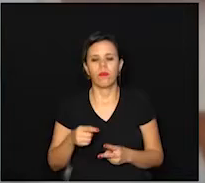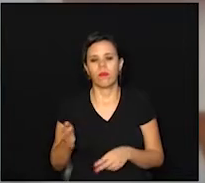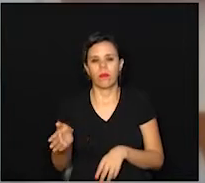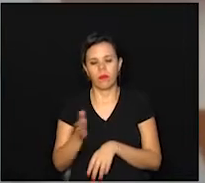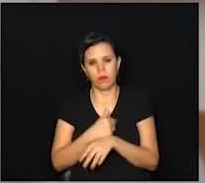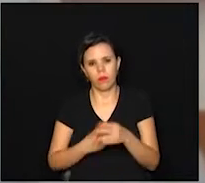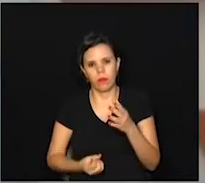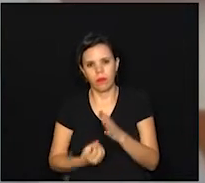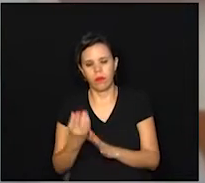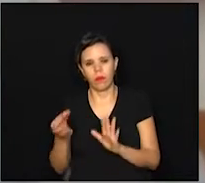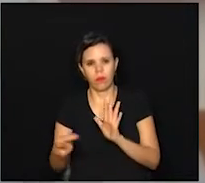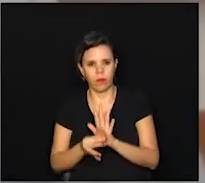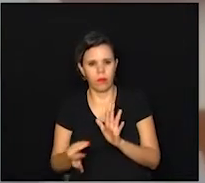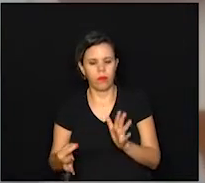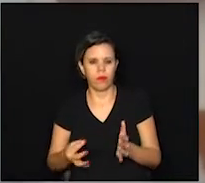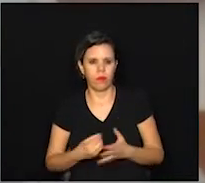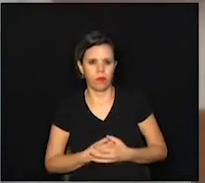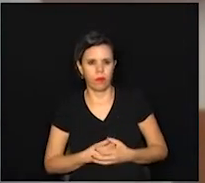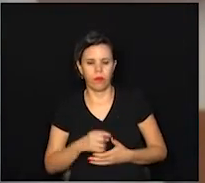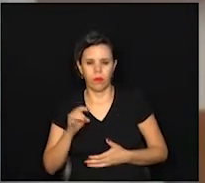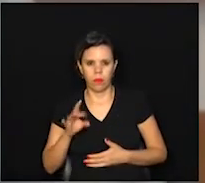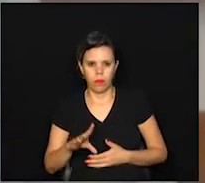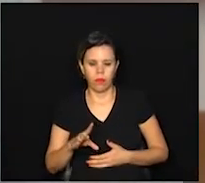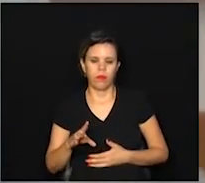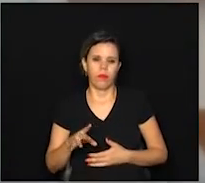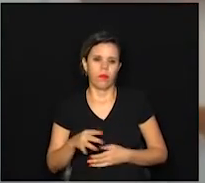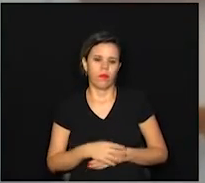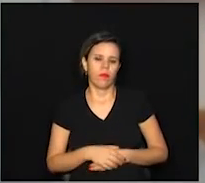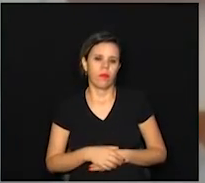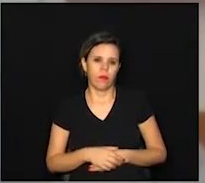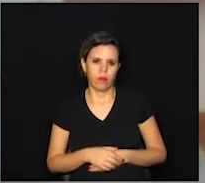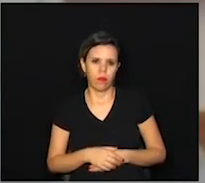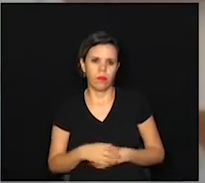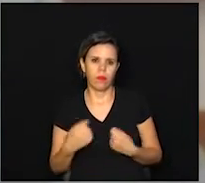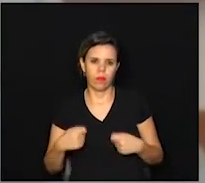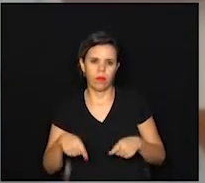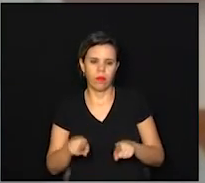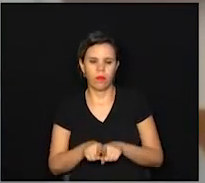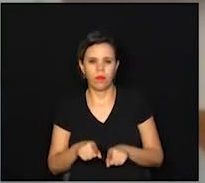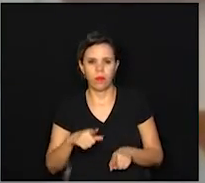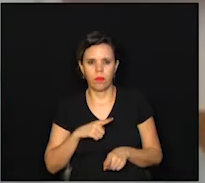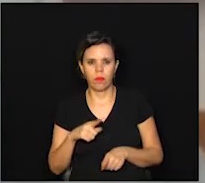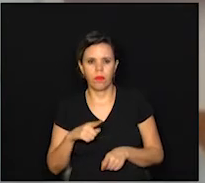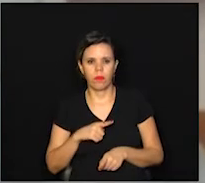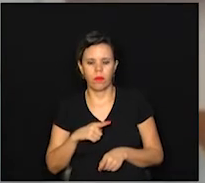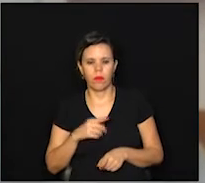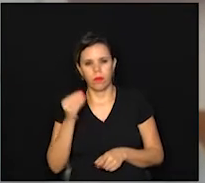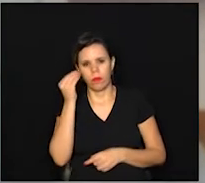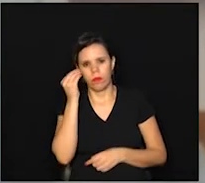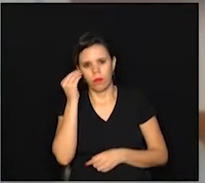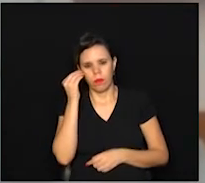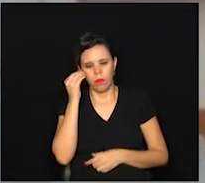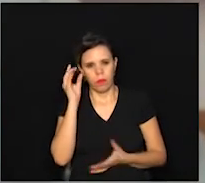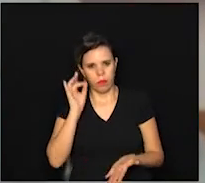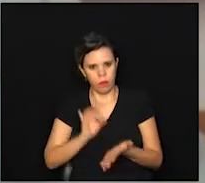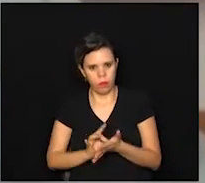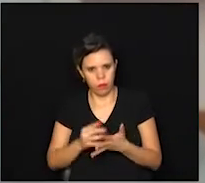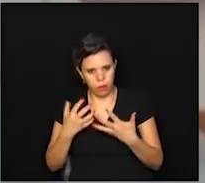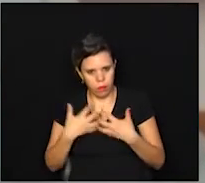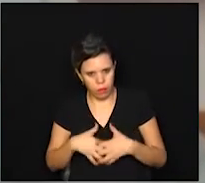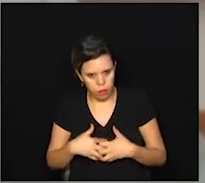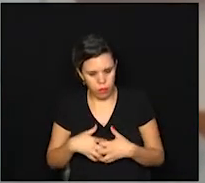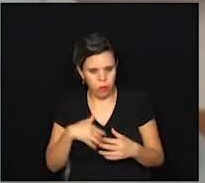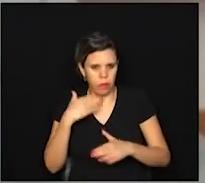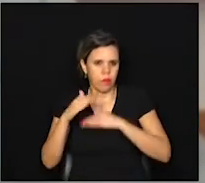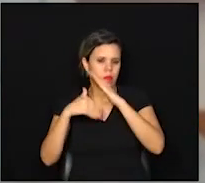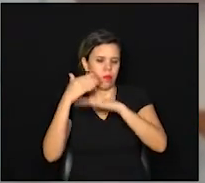de optar só por esse caminho, a gente deveria optar por um caminho de tentar realmente